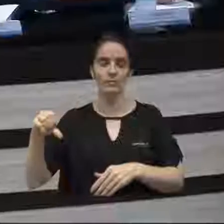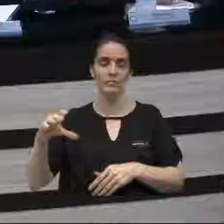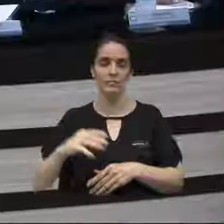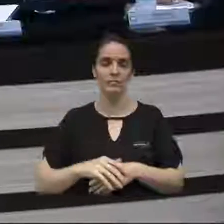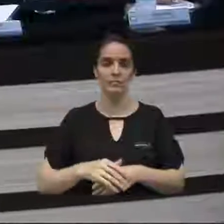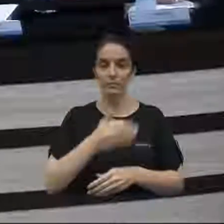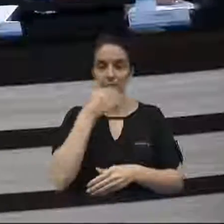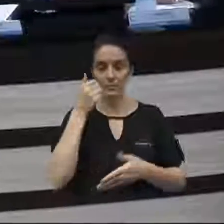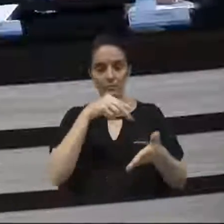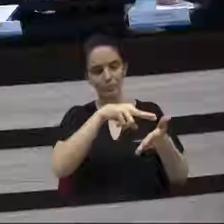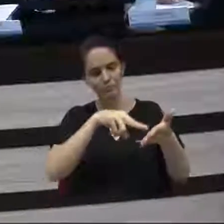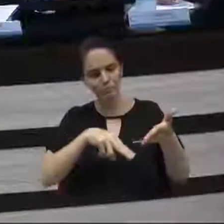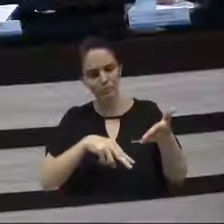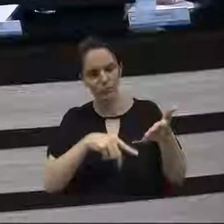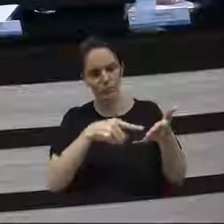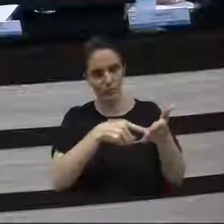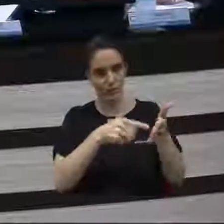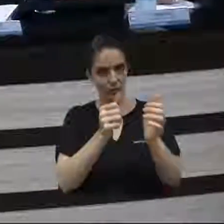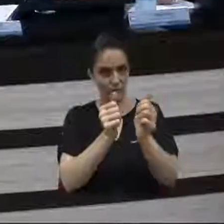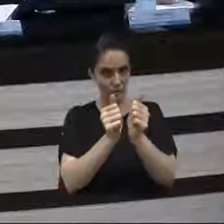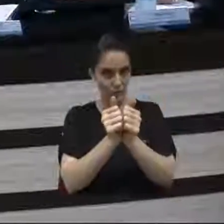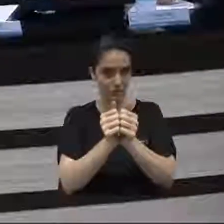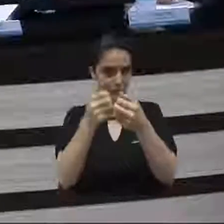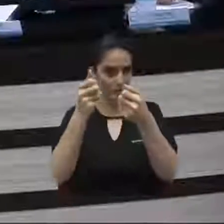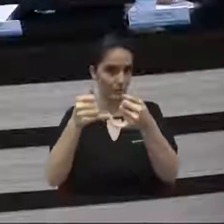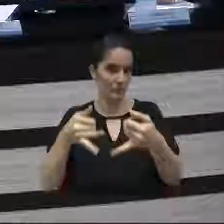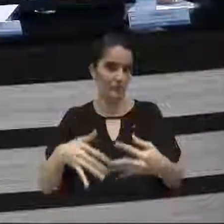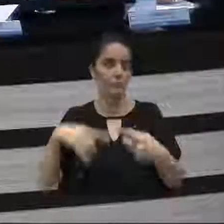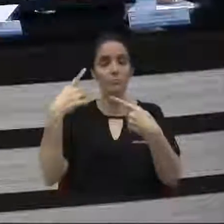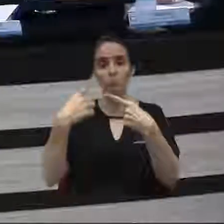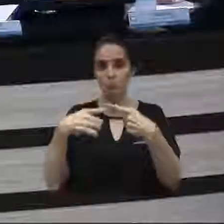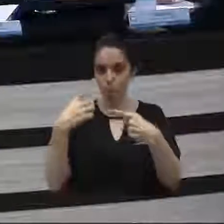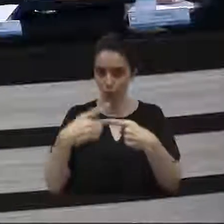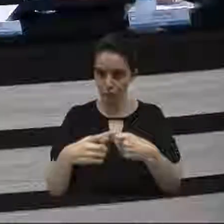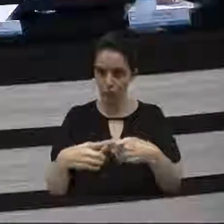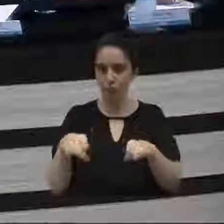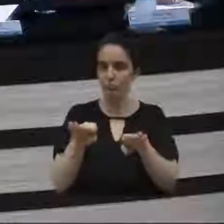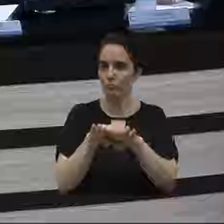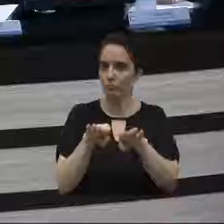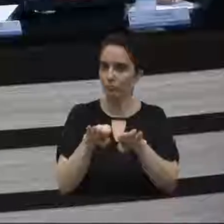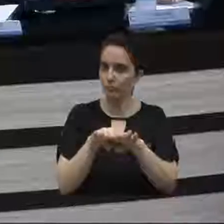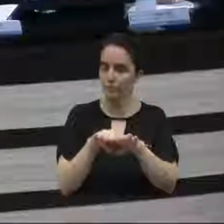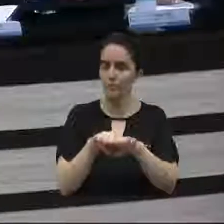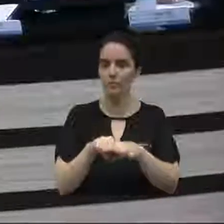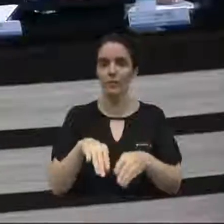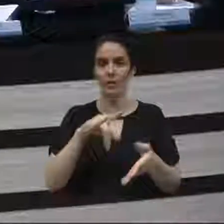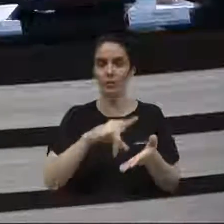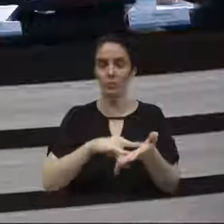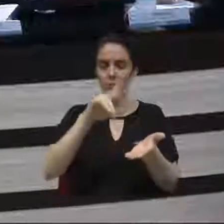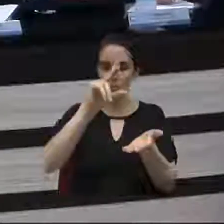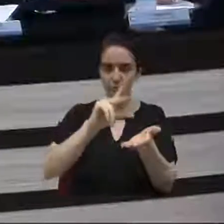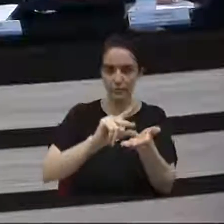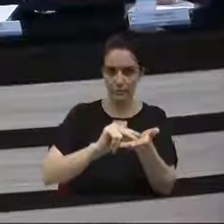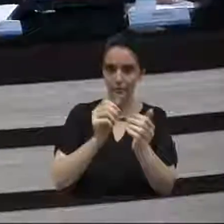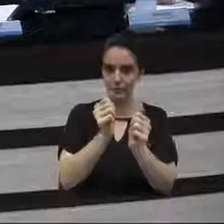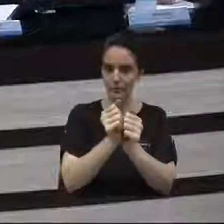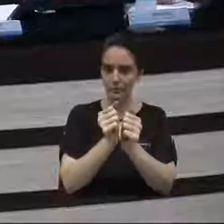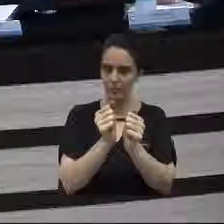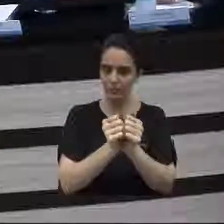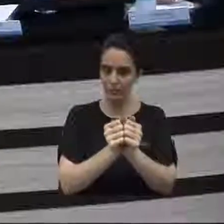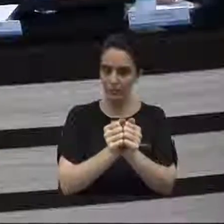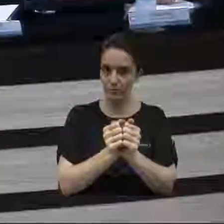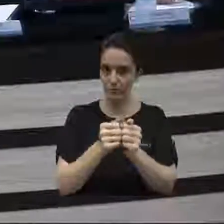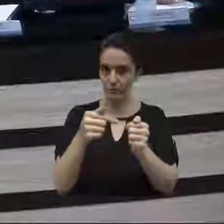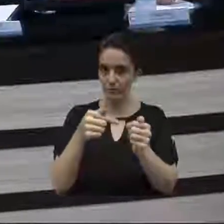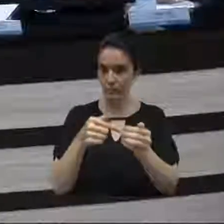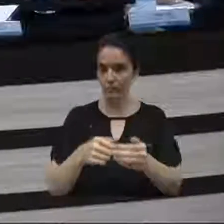proposta, encaminhamos a justificativa necessária à sua apresentação, bem como documentação anexa, no